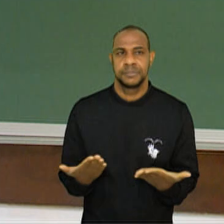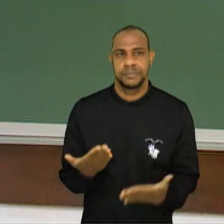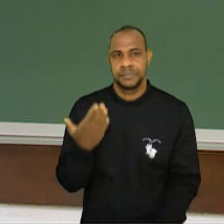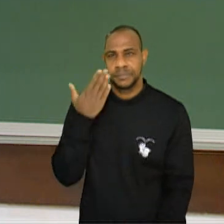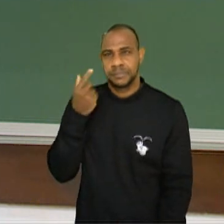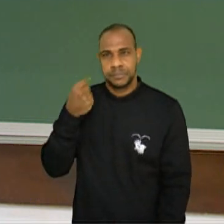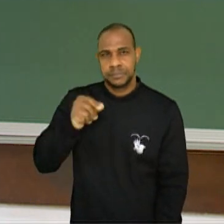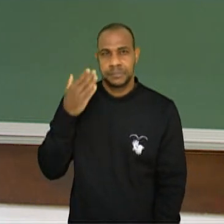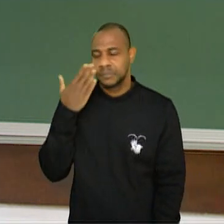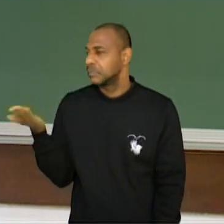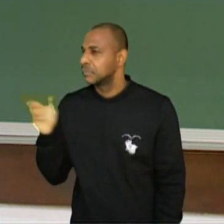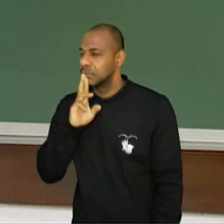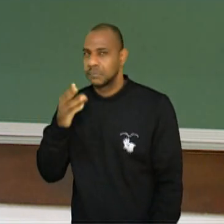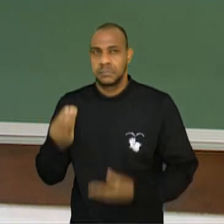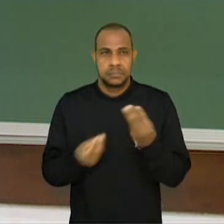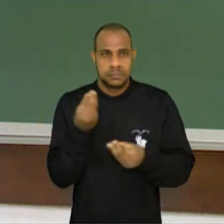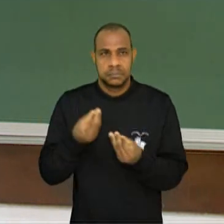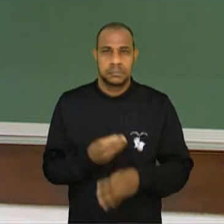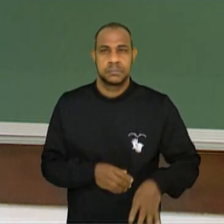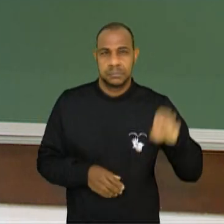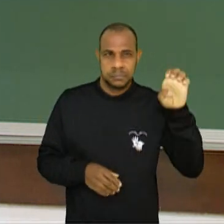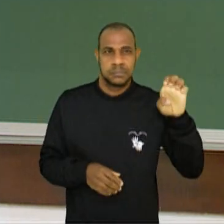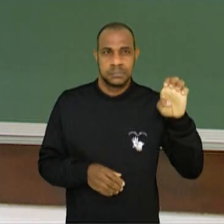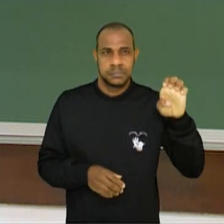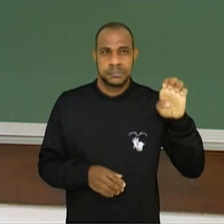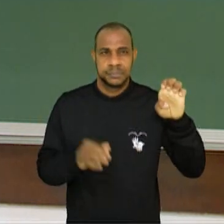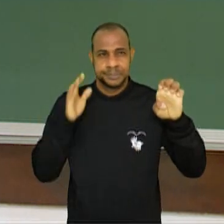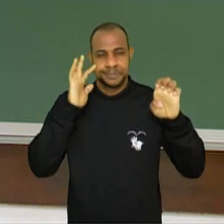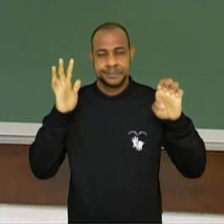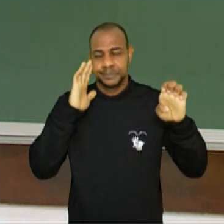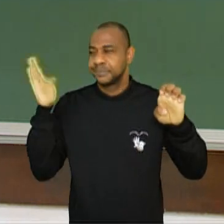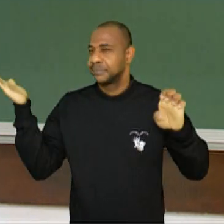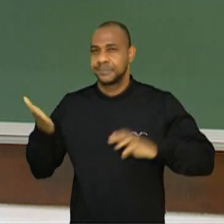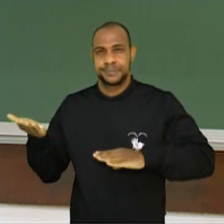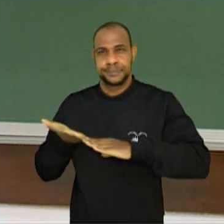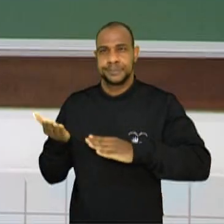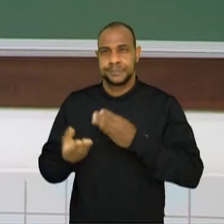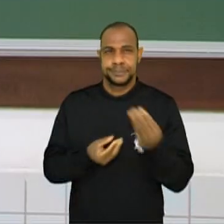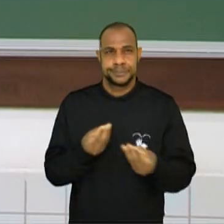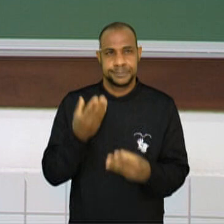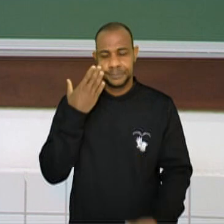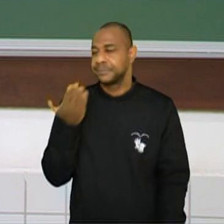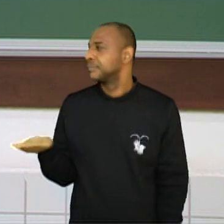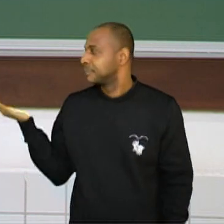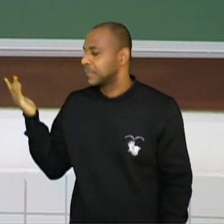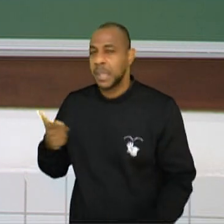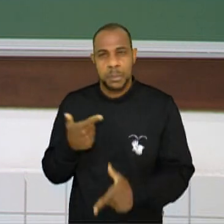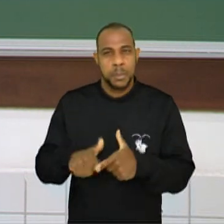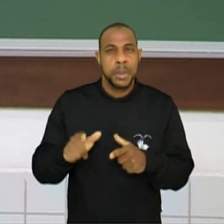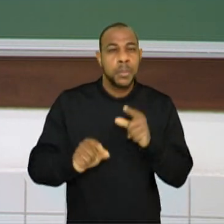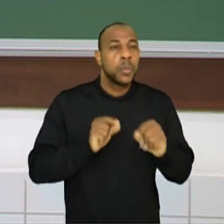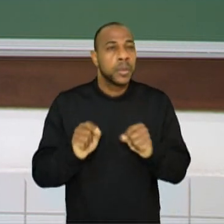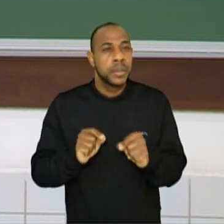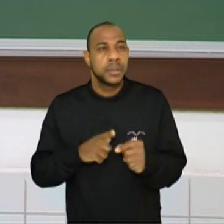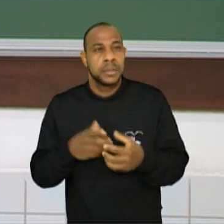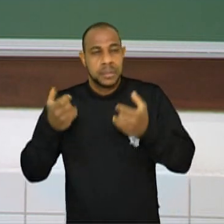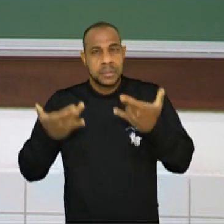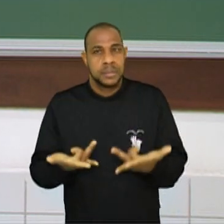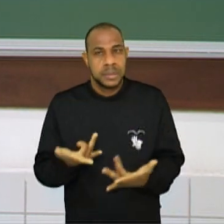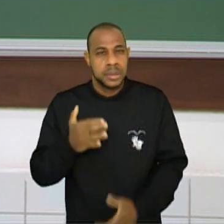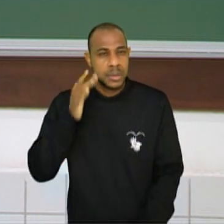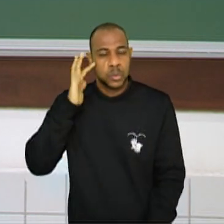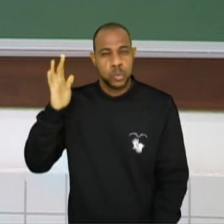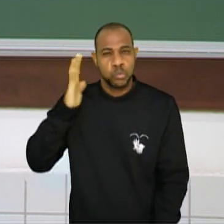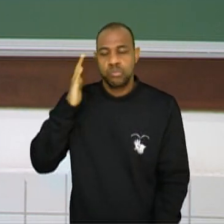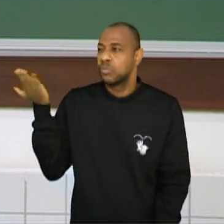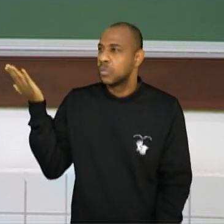Ok? Vamos corrigir? A resposta correta, a letra E, ilusão da contemporaneidade. Por favor, lembra do seguinte, ele fala em ilusão